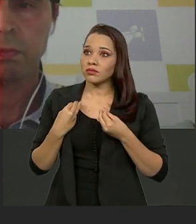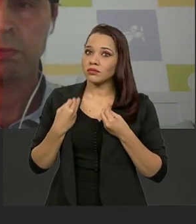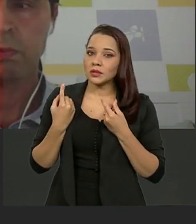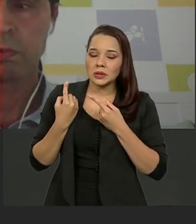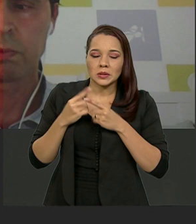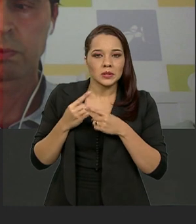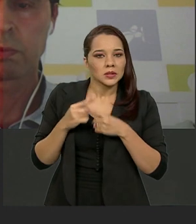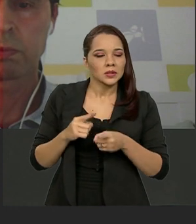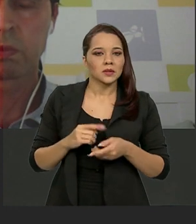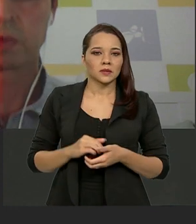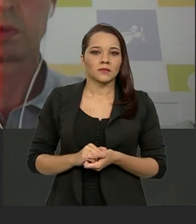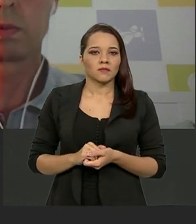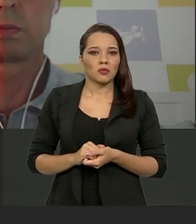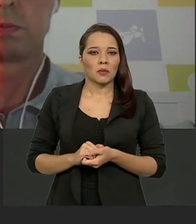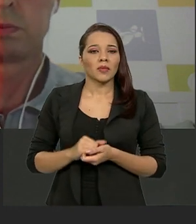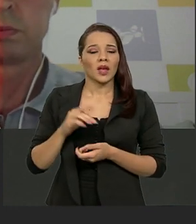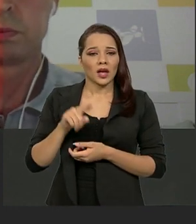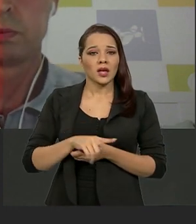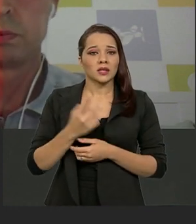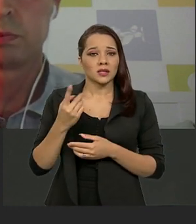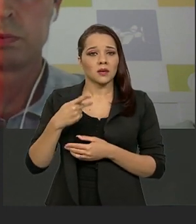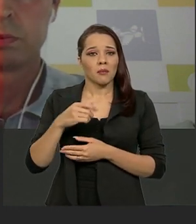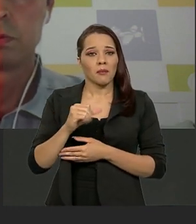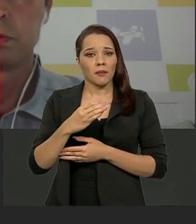O Pacto Federativo, a